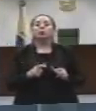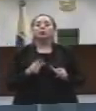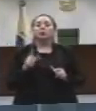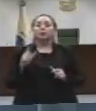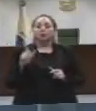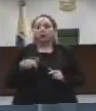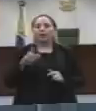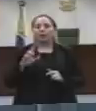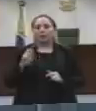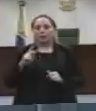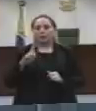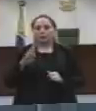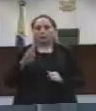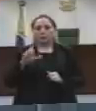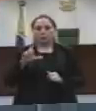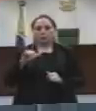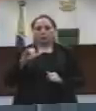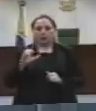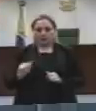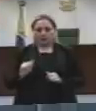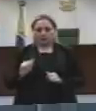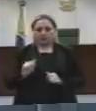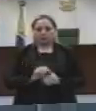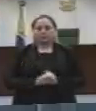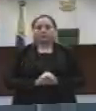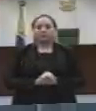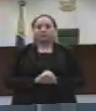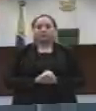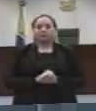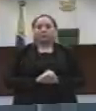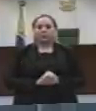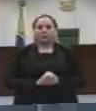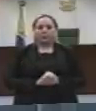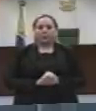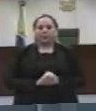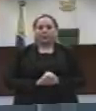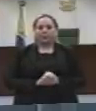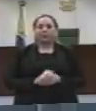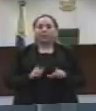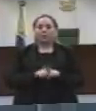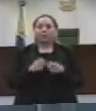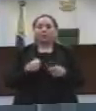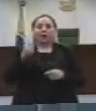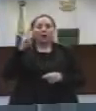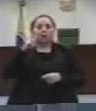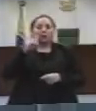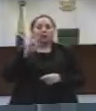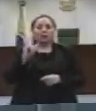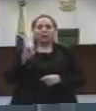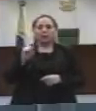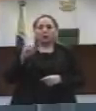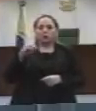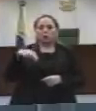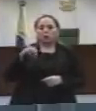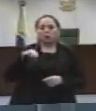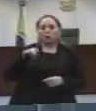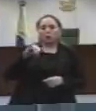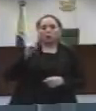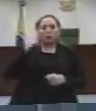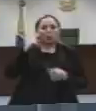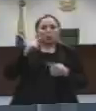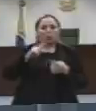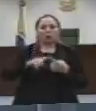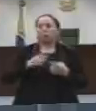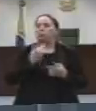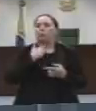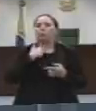fogo por estar aqui nesse dia temos a questão do princípio da exonomia onde um acordo não pode ser feito por outras Confissões de fé no